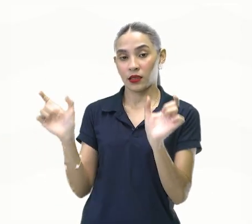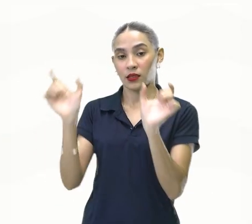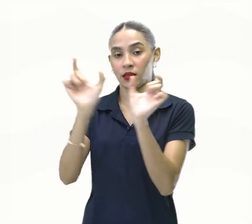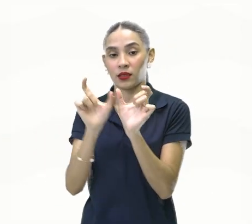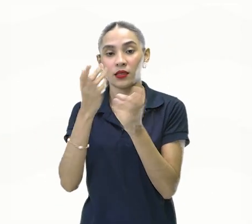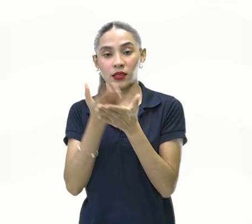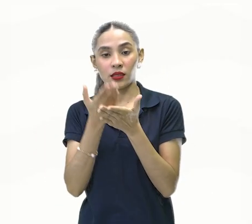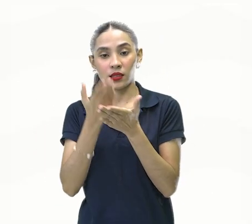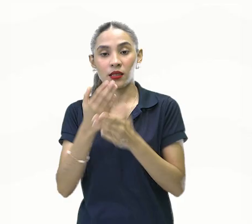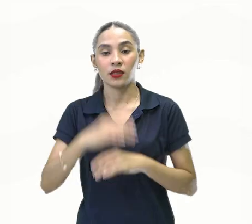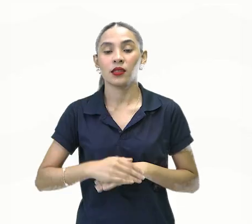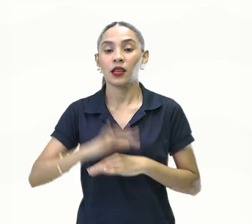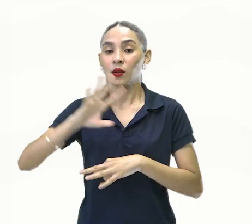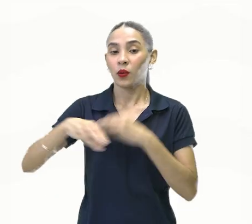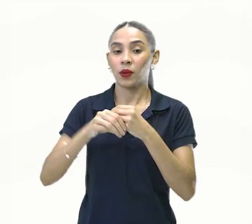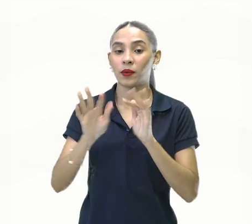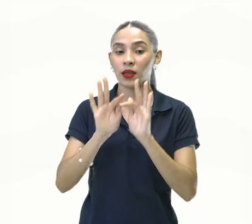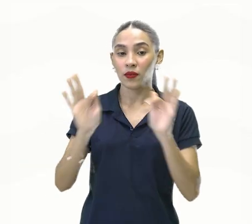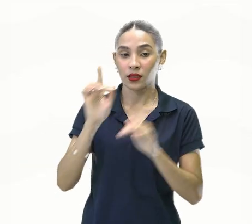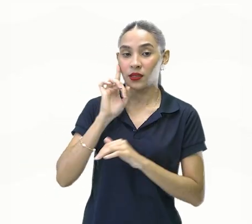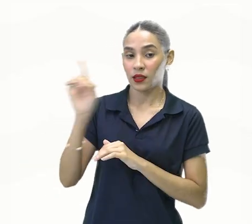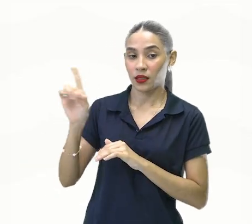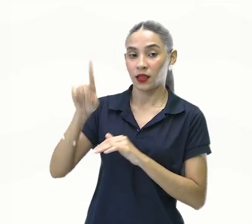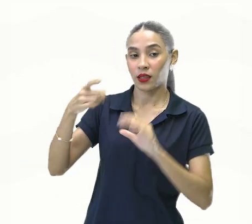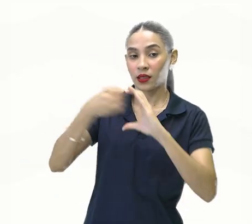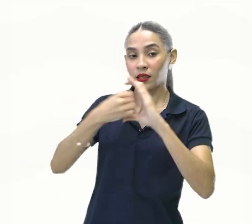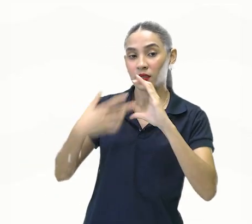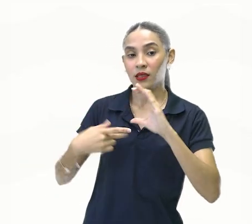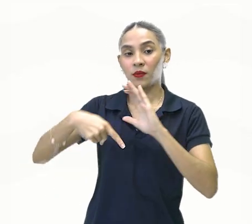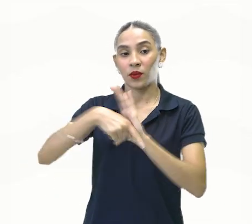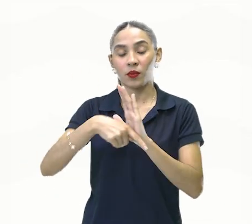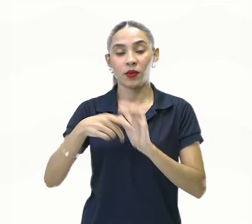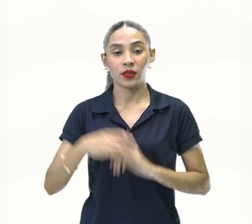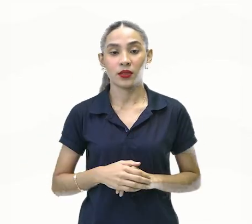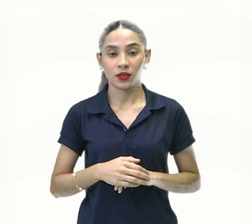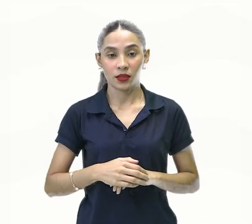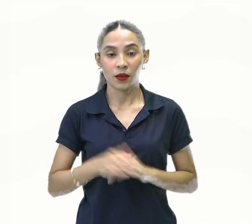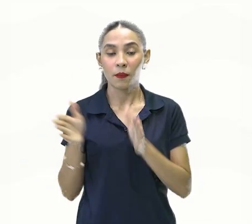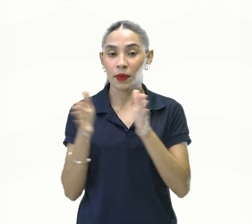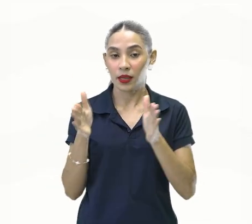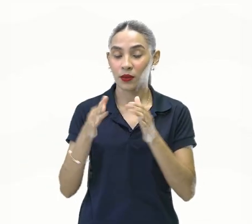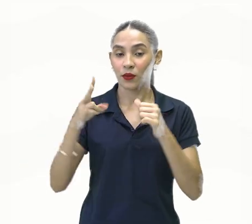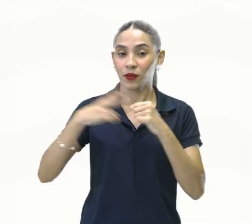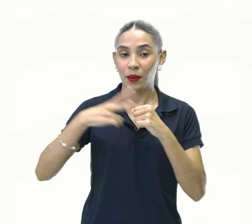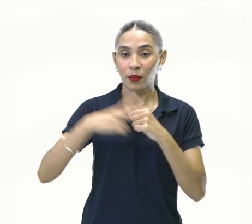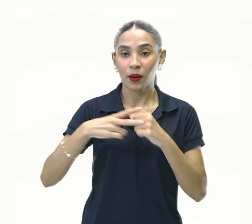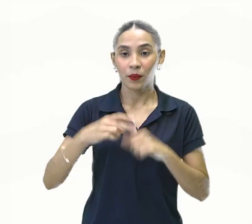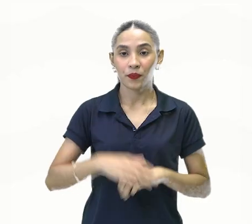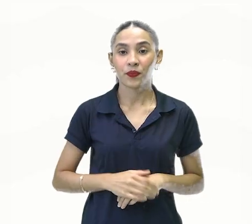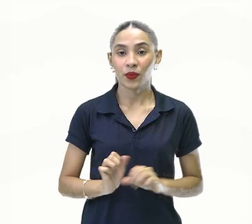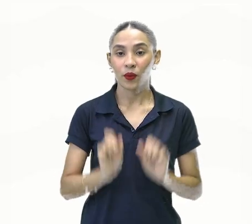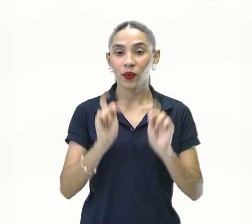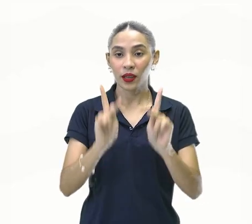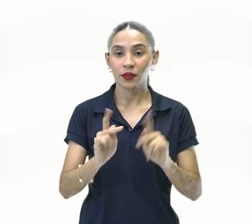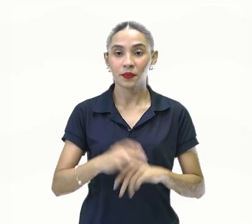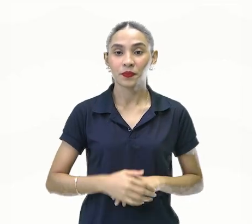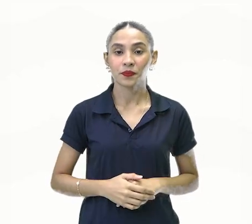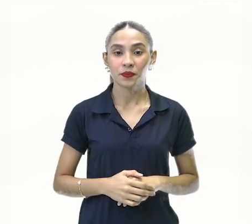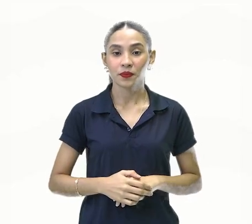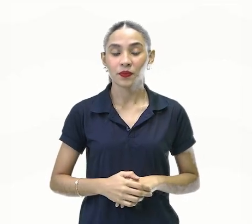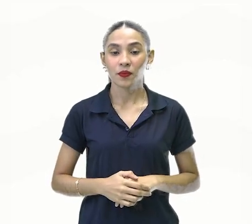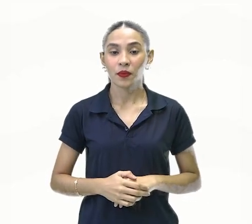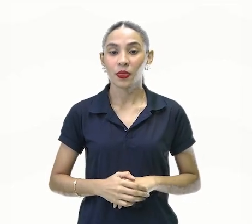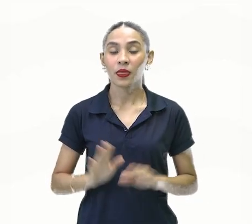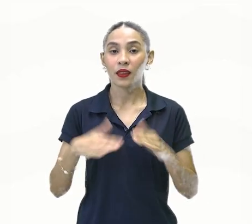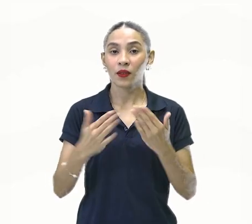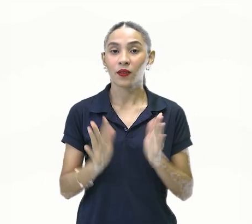estudar, complemento, tá certo? Essa é a característica, então, desse tempo verbal, ok? Então,